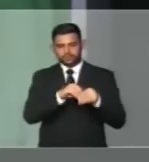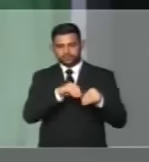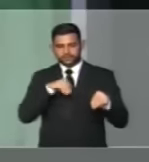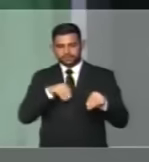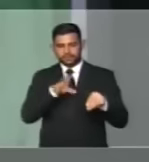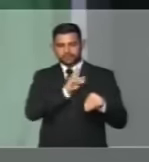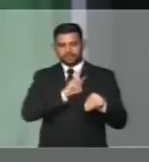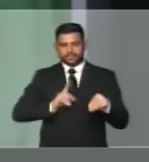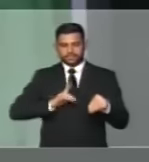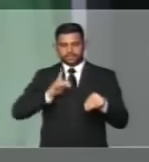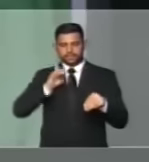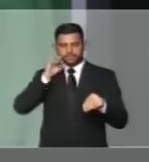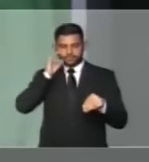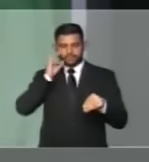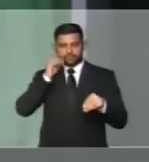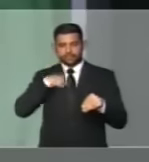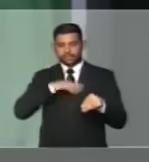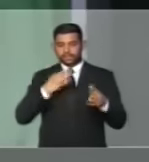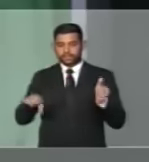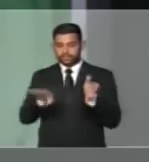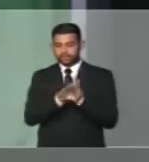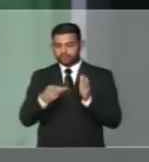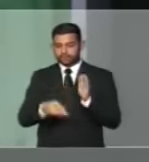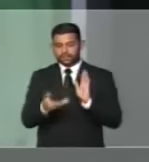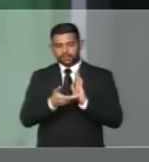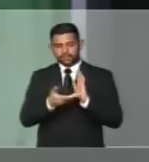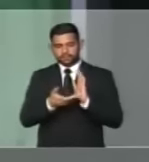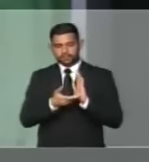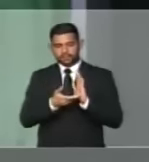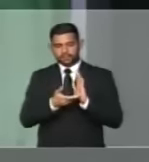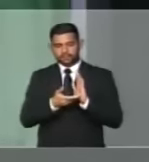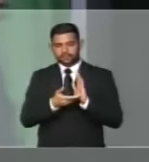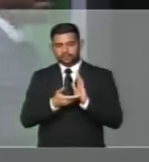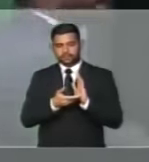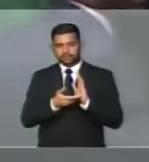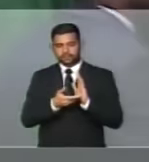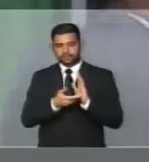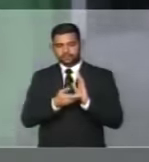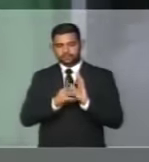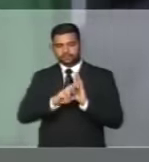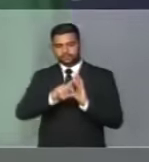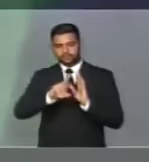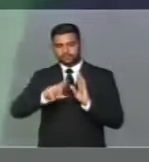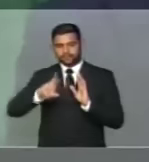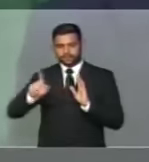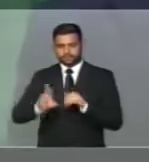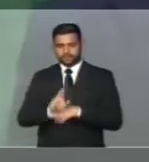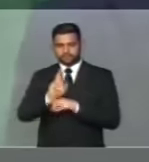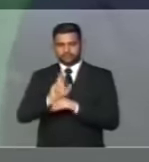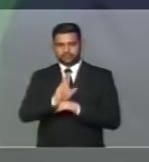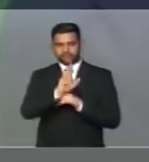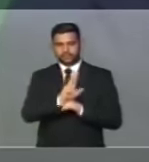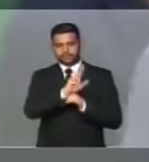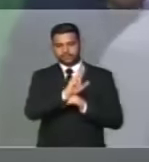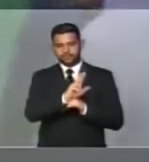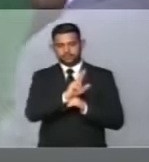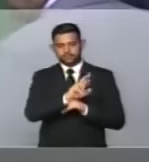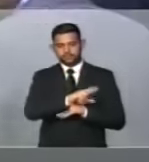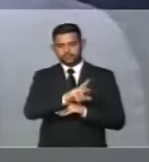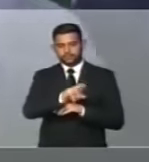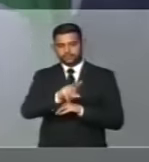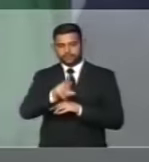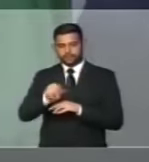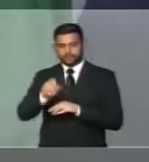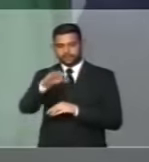afastamento da Presidenta da República. Chegou na Câmara dos Deputados diversas representações de